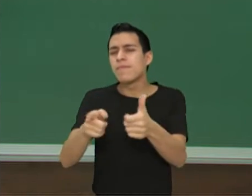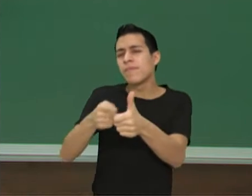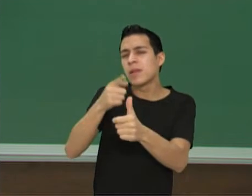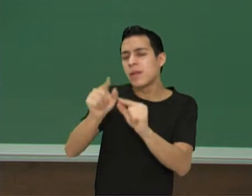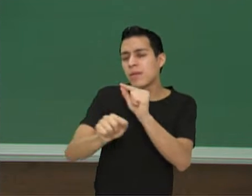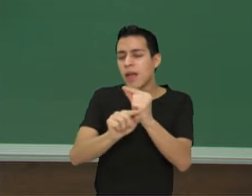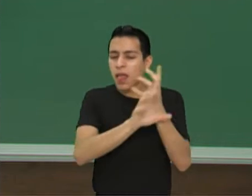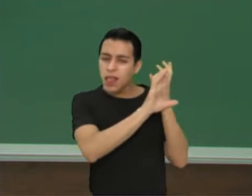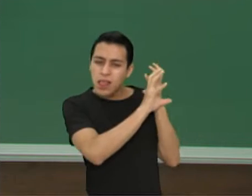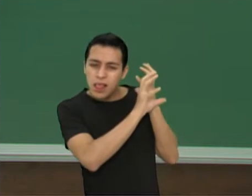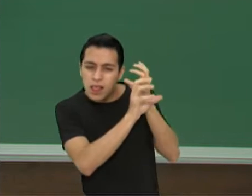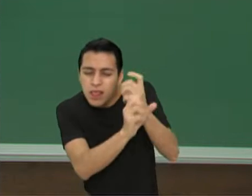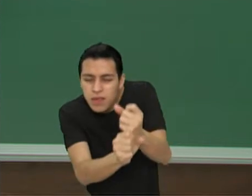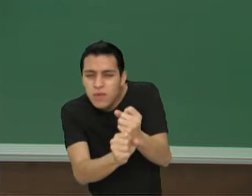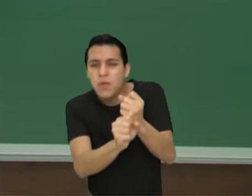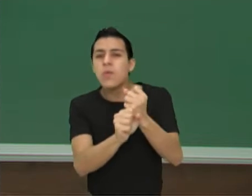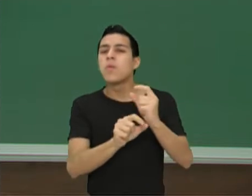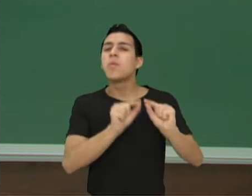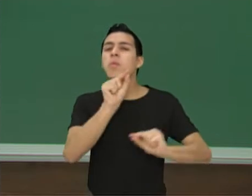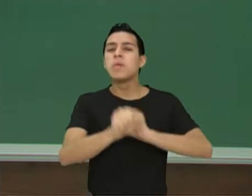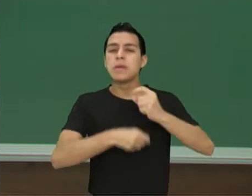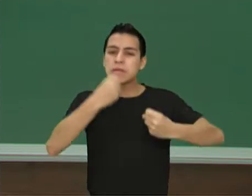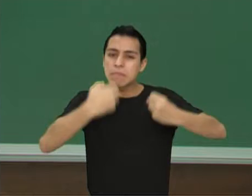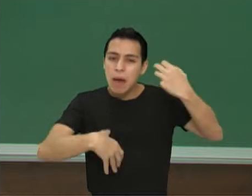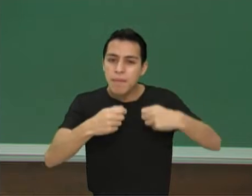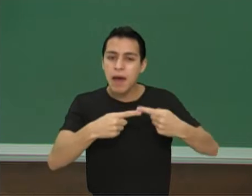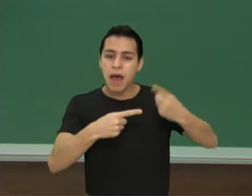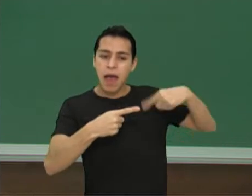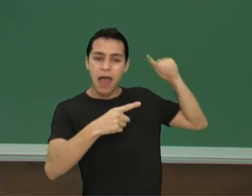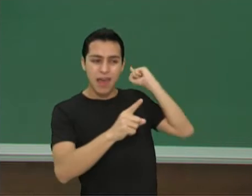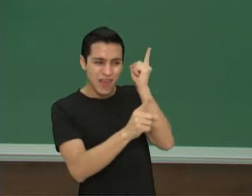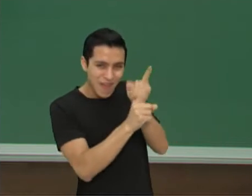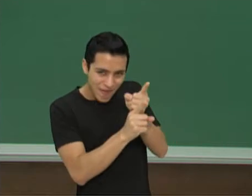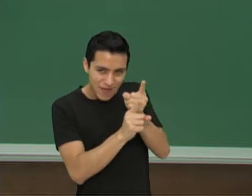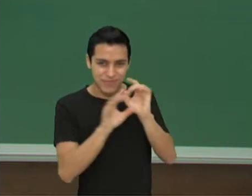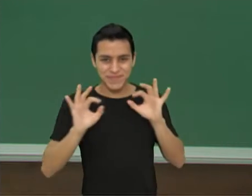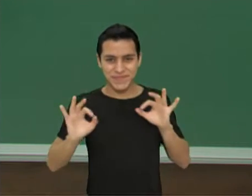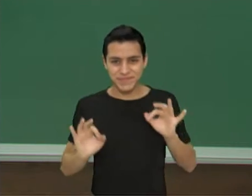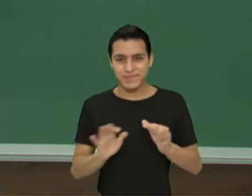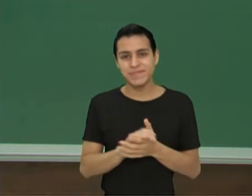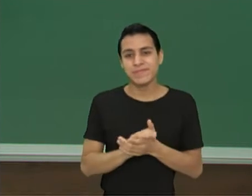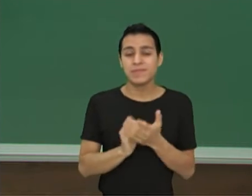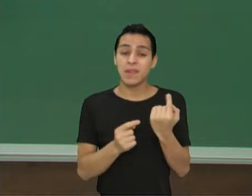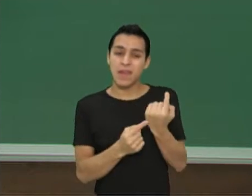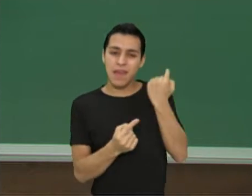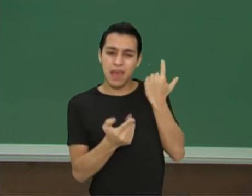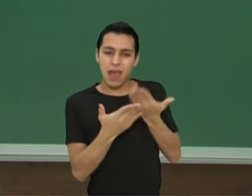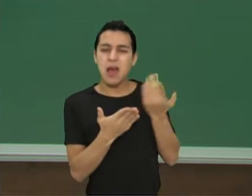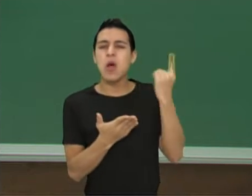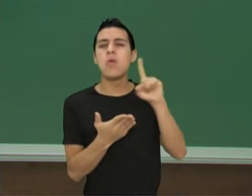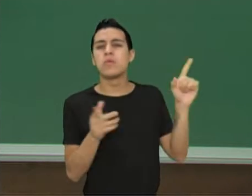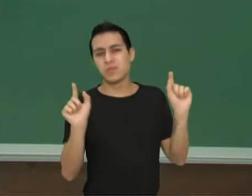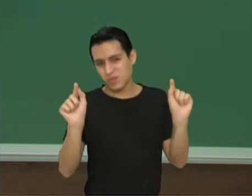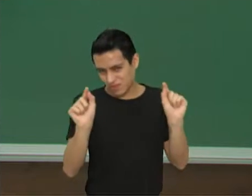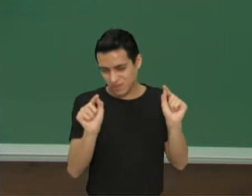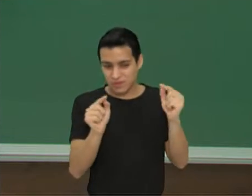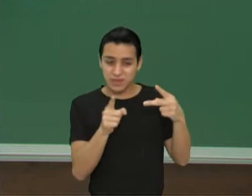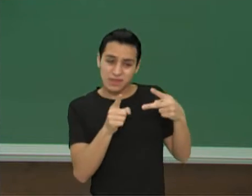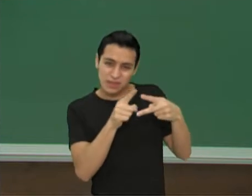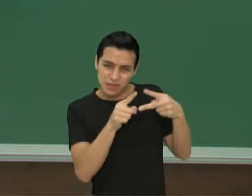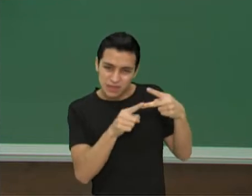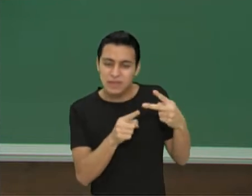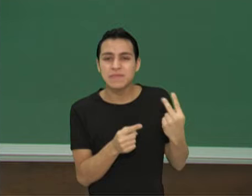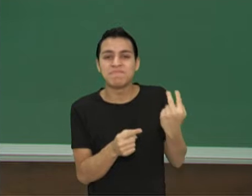primeiro relembramos um pouco do que falamos no nosso último encontro. Então, né, nossa última aula, aliás, nas nossas